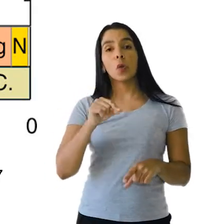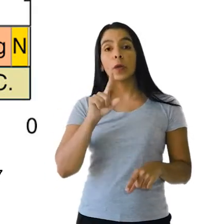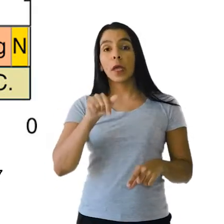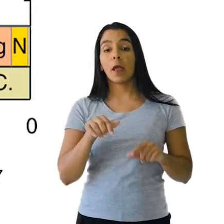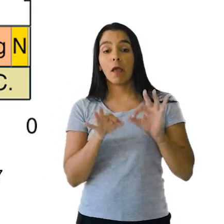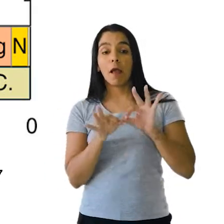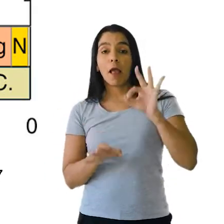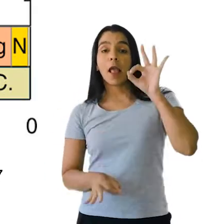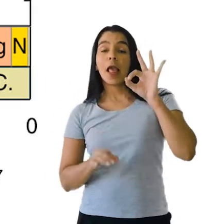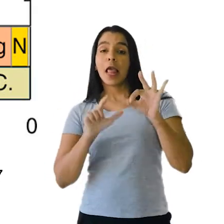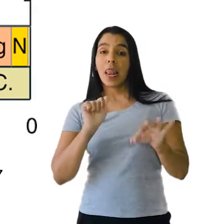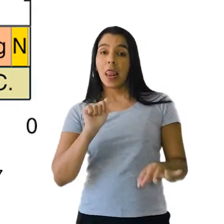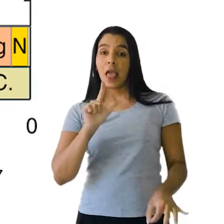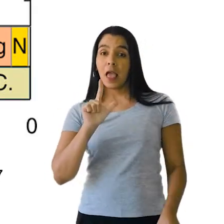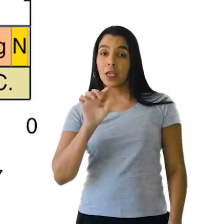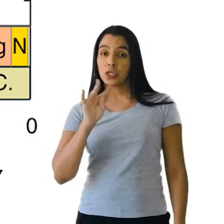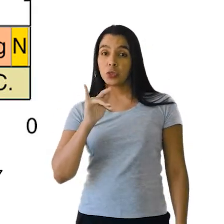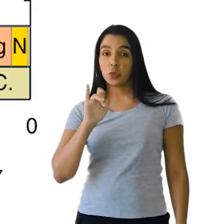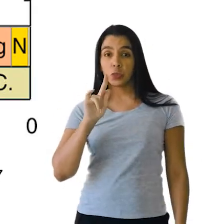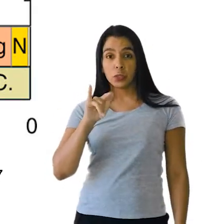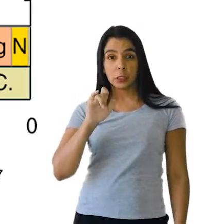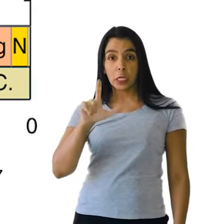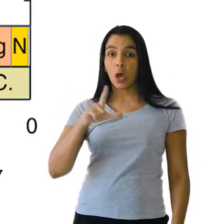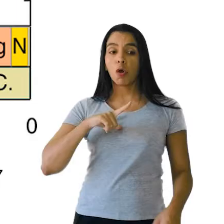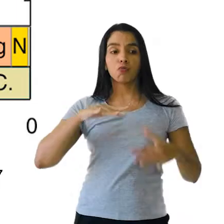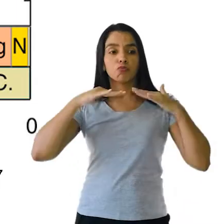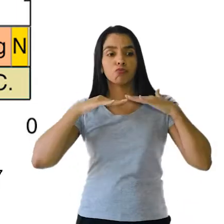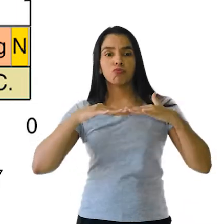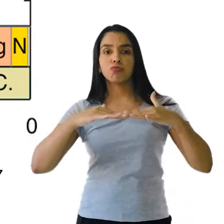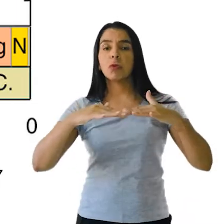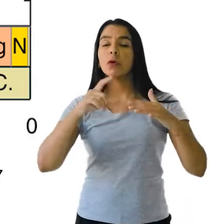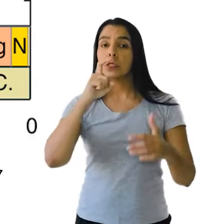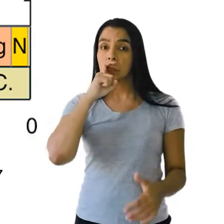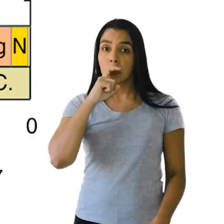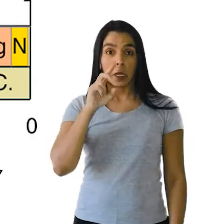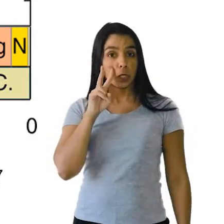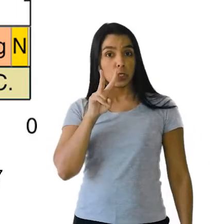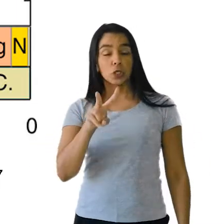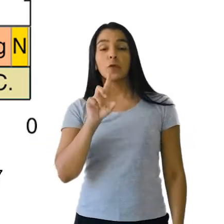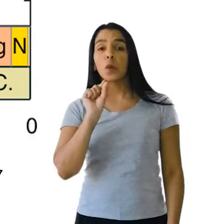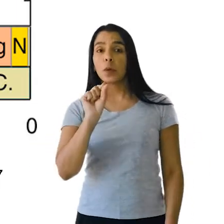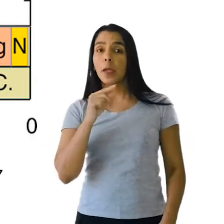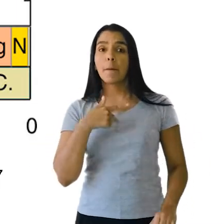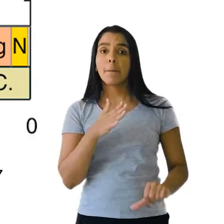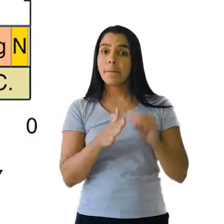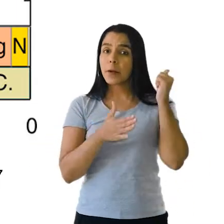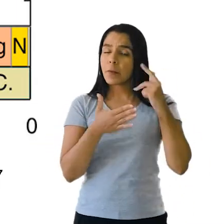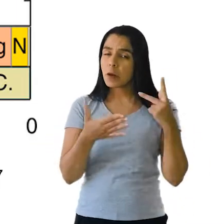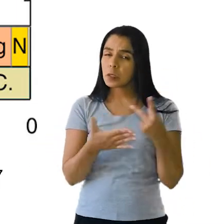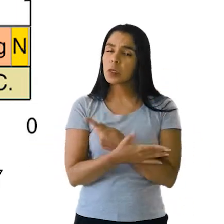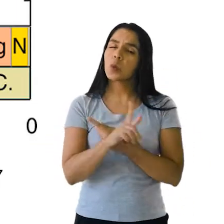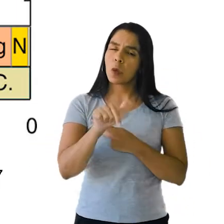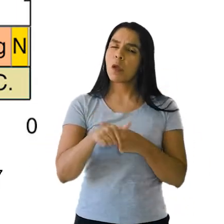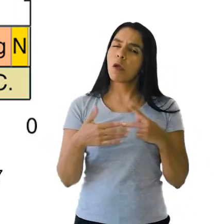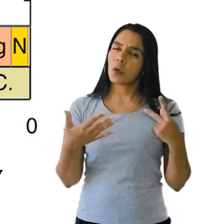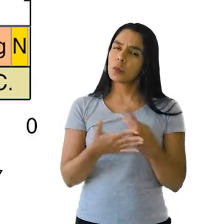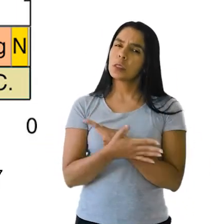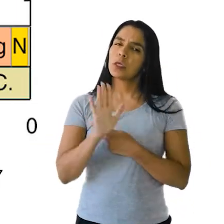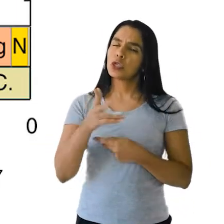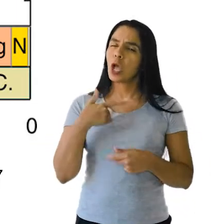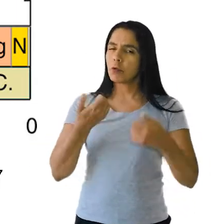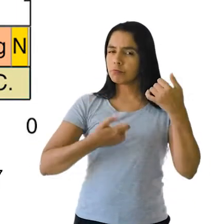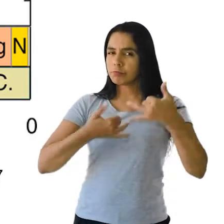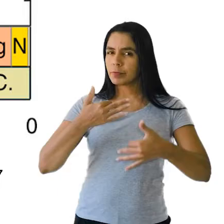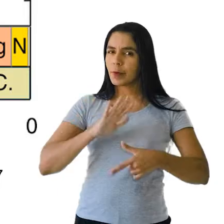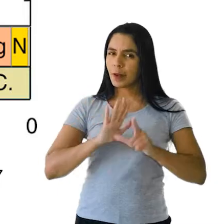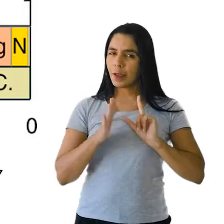ele representa a extensão latitudinal da cobertura de gelo, aonde a gente pode observar que os primeiros